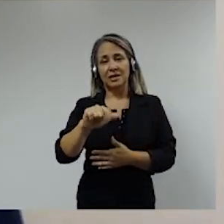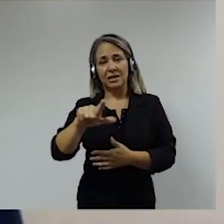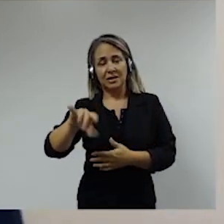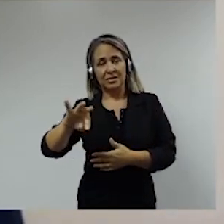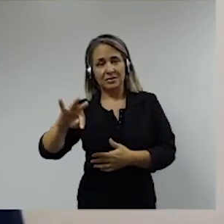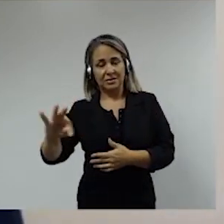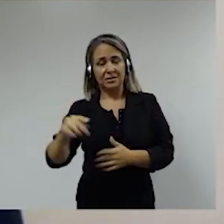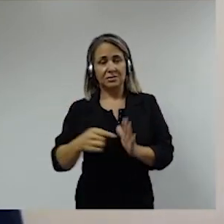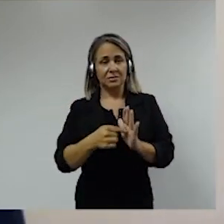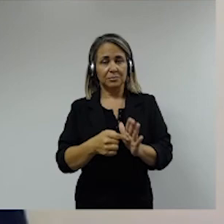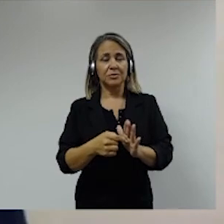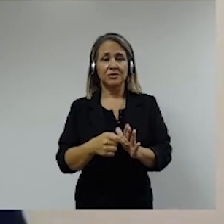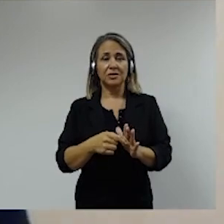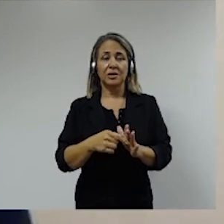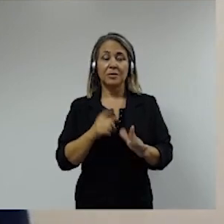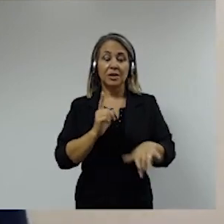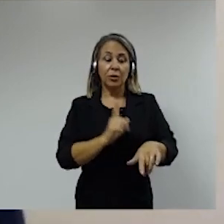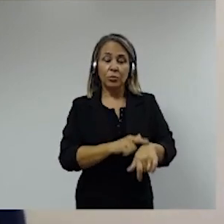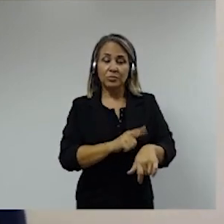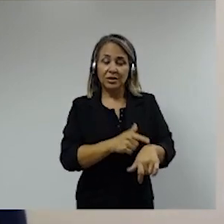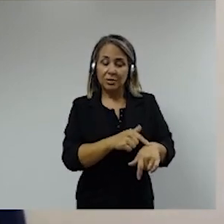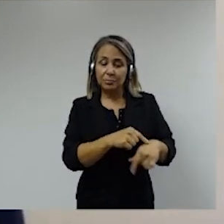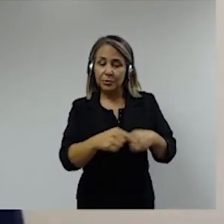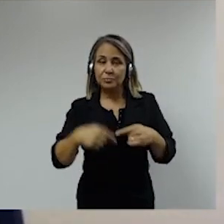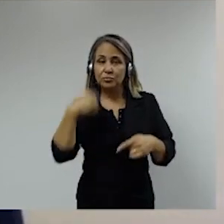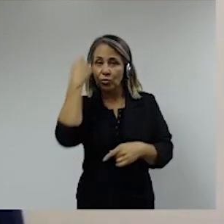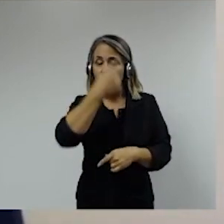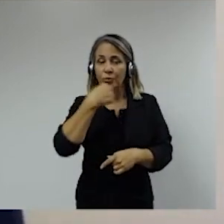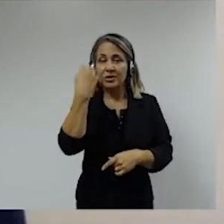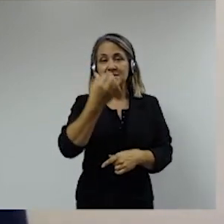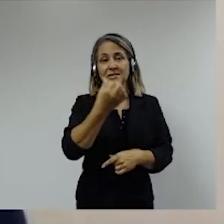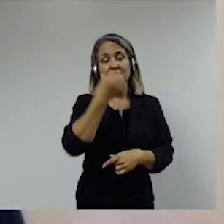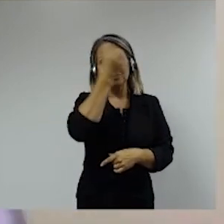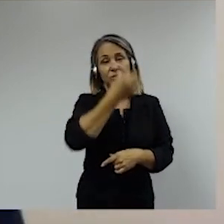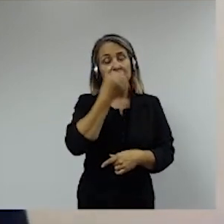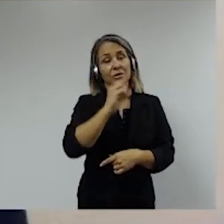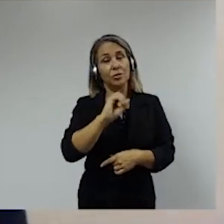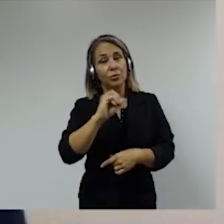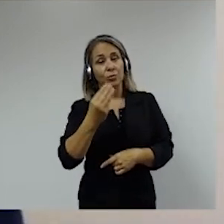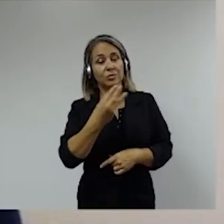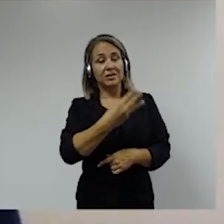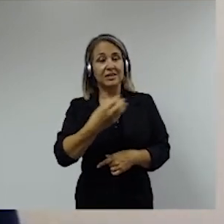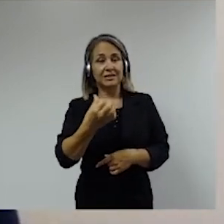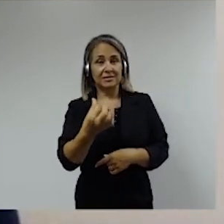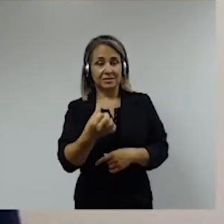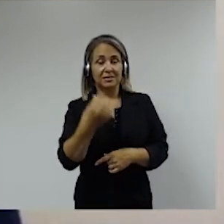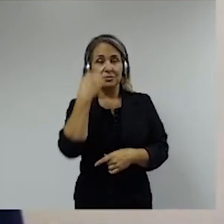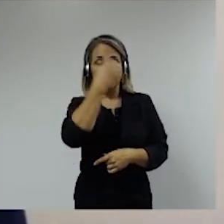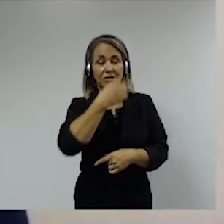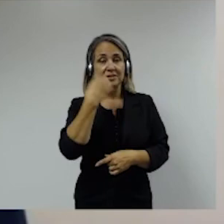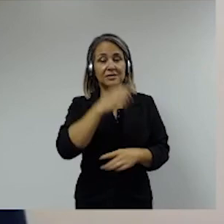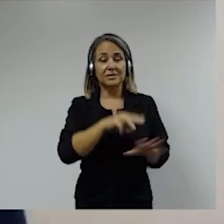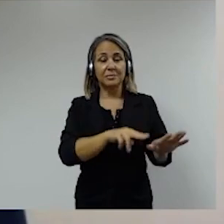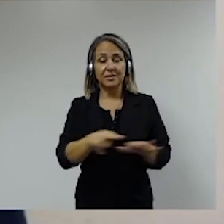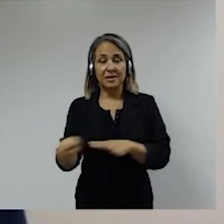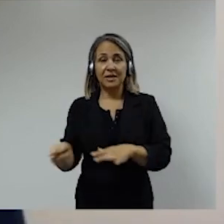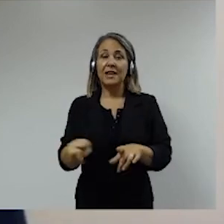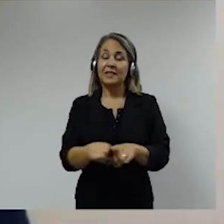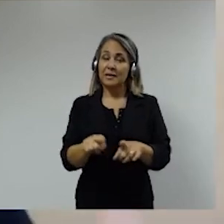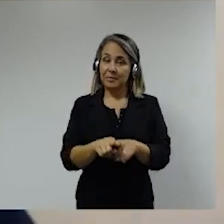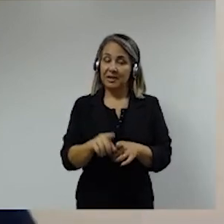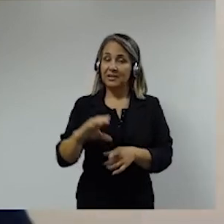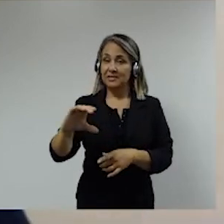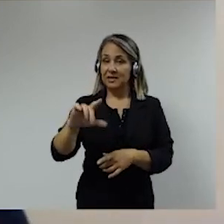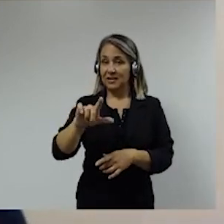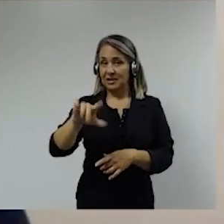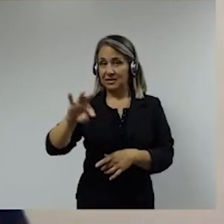inclusive, a jornada máxima de 6 horas diárias ou 36 semanais. Aliás, a própria CLT também diz que o